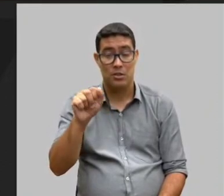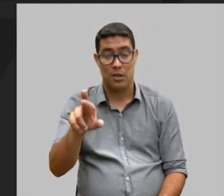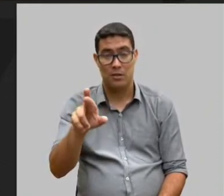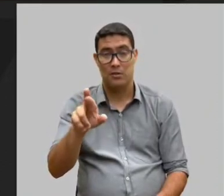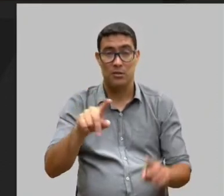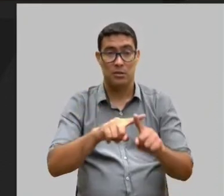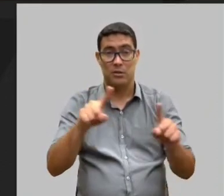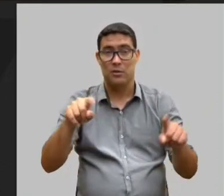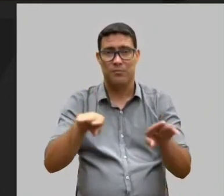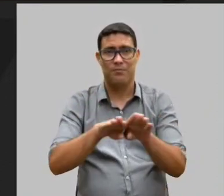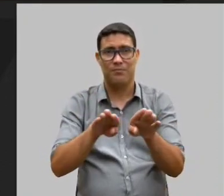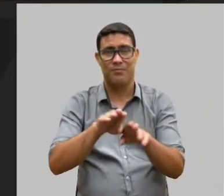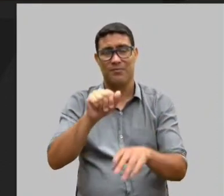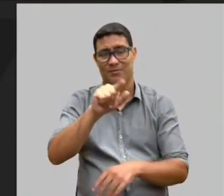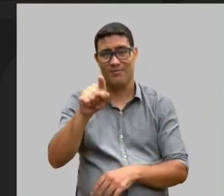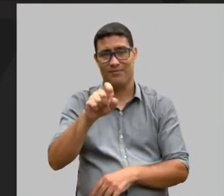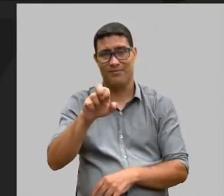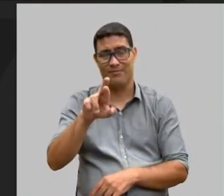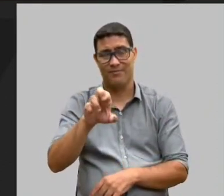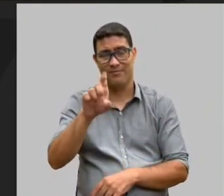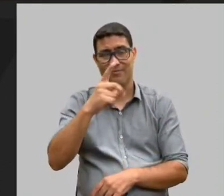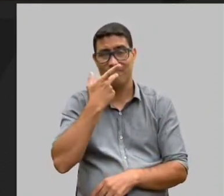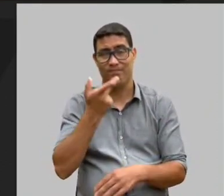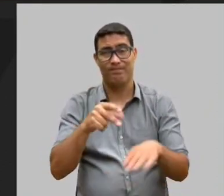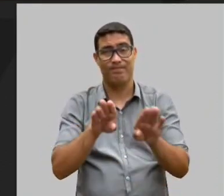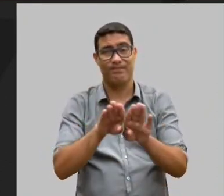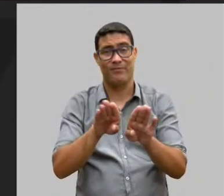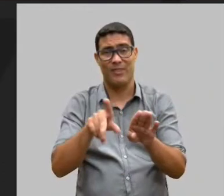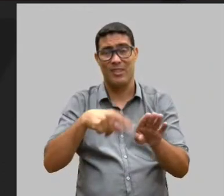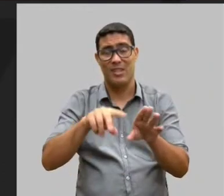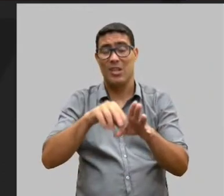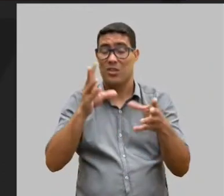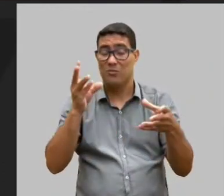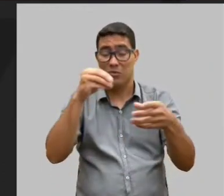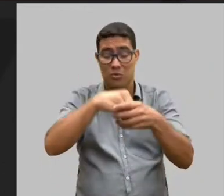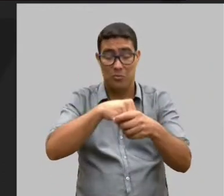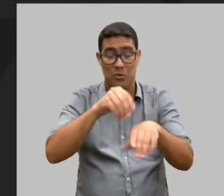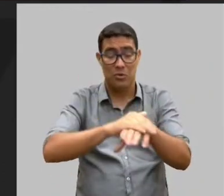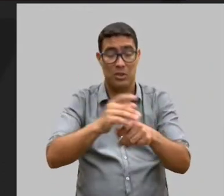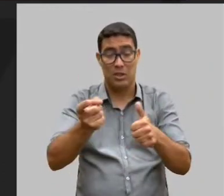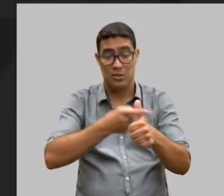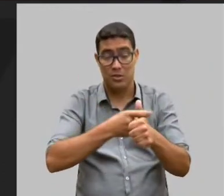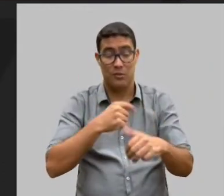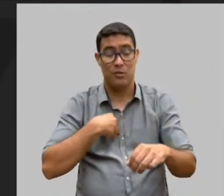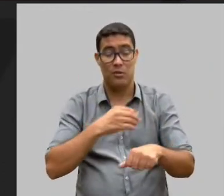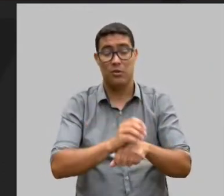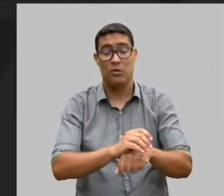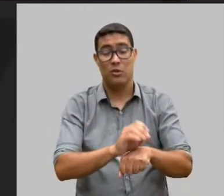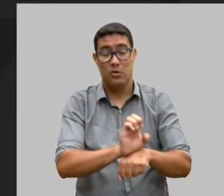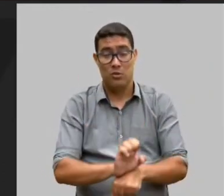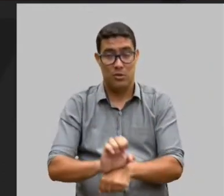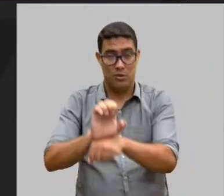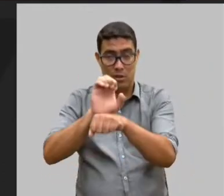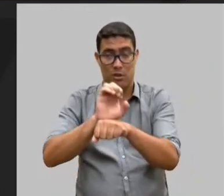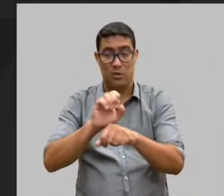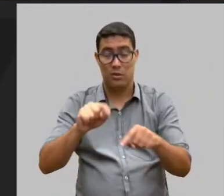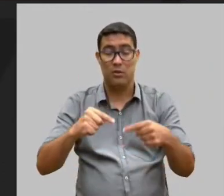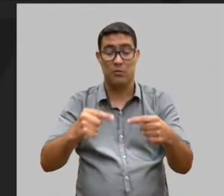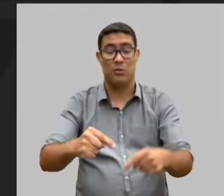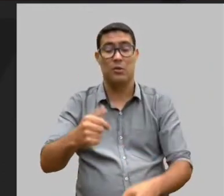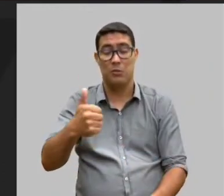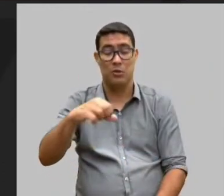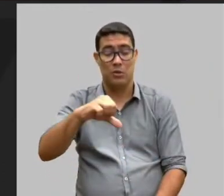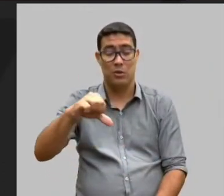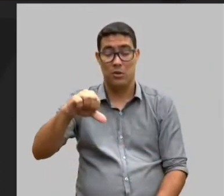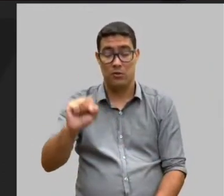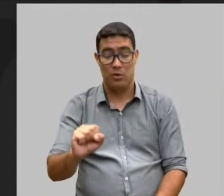e o Azeredo só falando amém isso aí incorporou na dívida do estado e fez ela então no final de 98 atingir a cifra